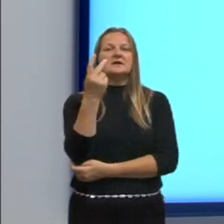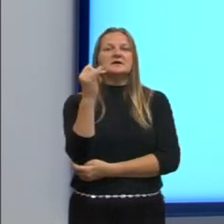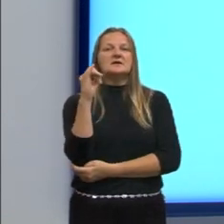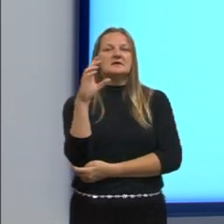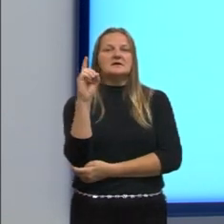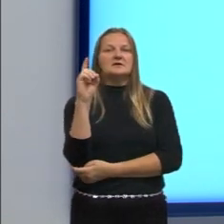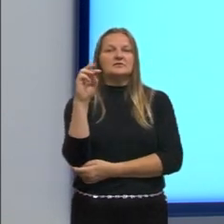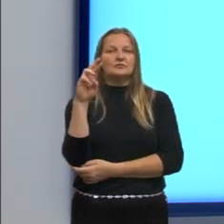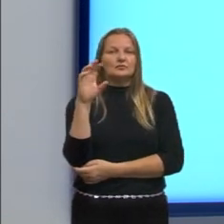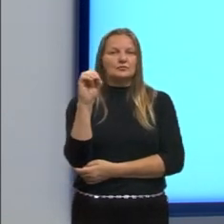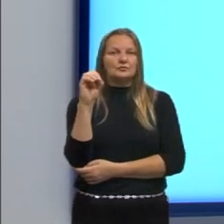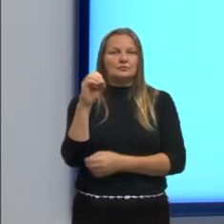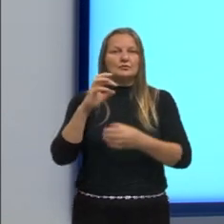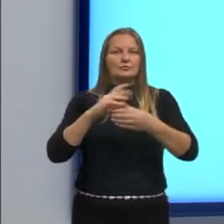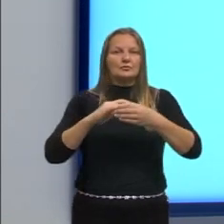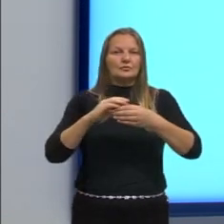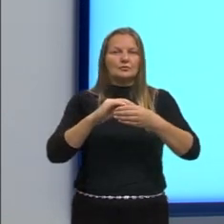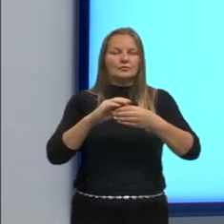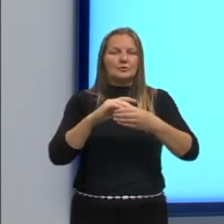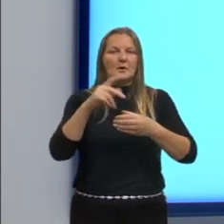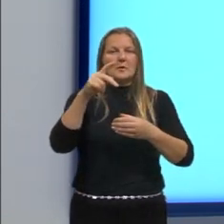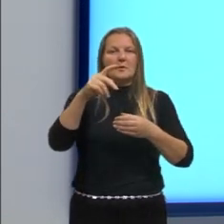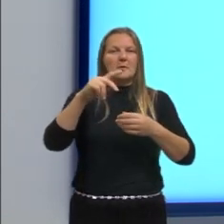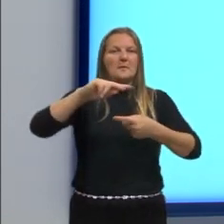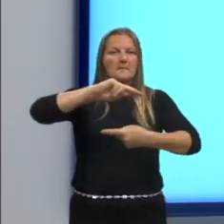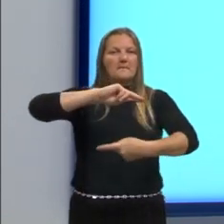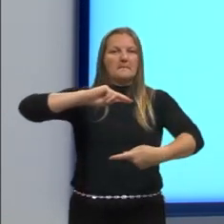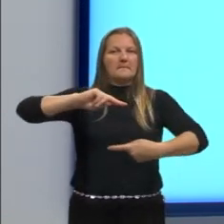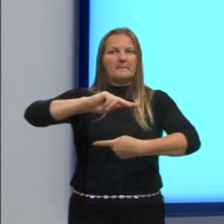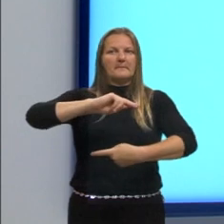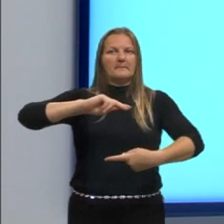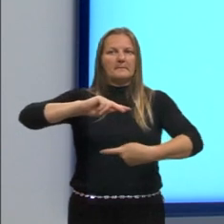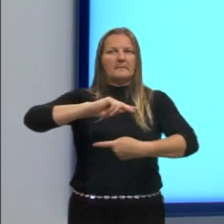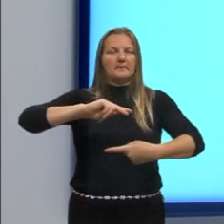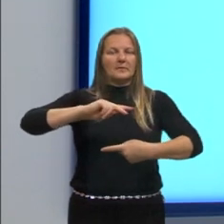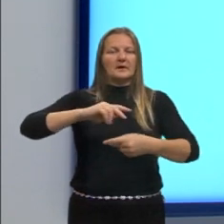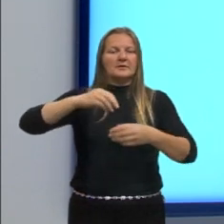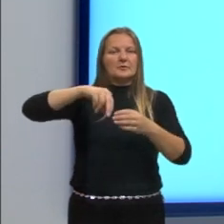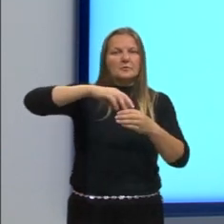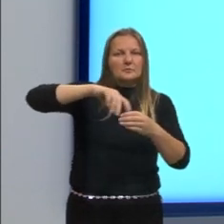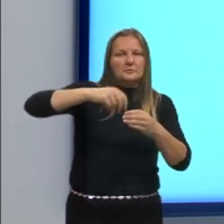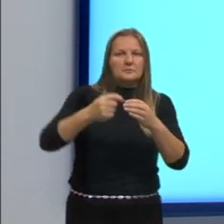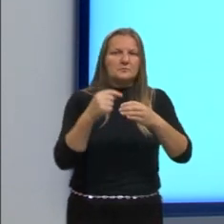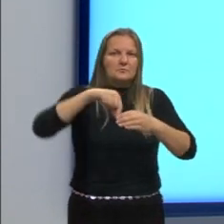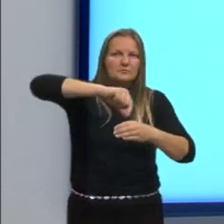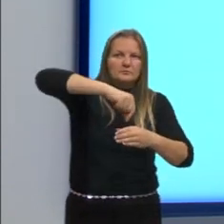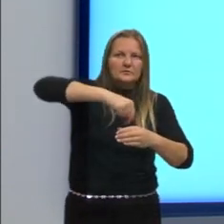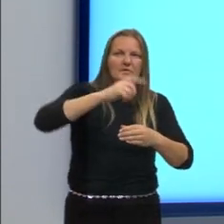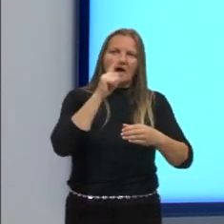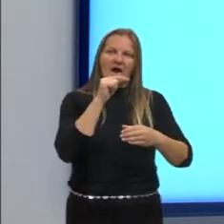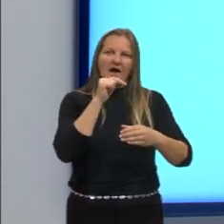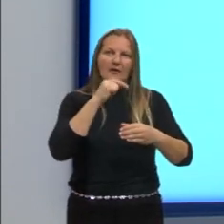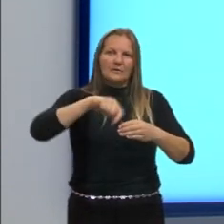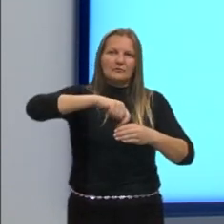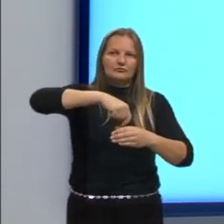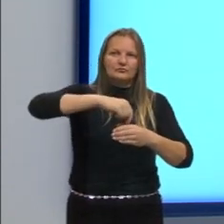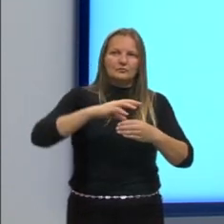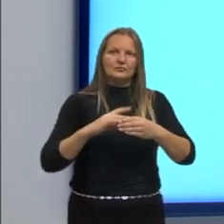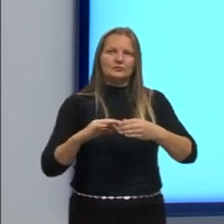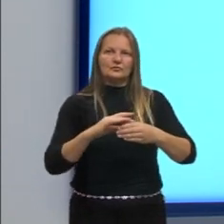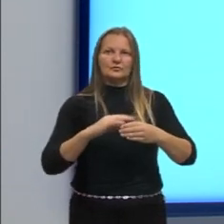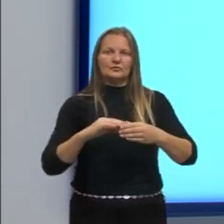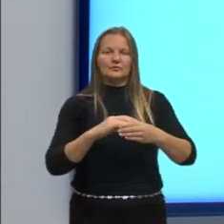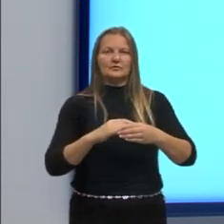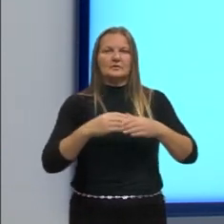que são aquelas polares então elas têm a capacidade de dissolver em água como se dissolvem água elas